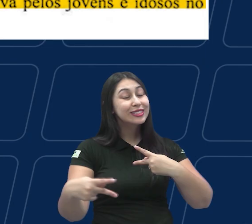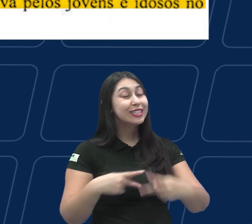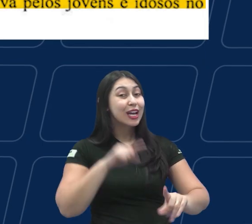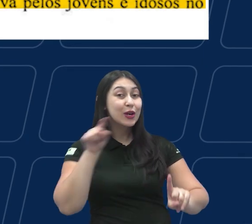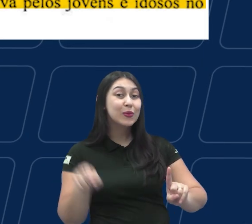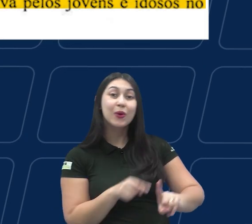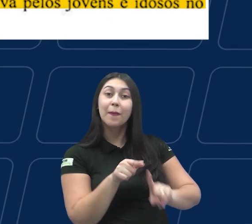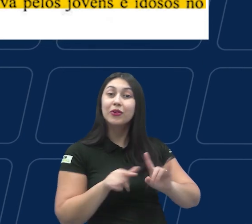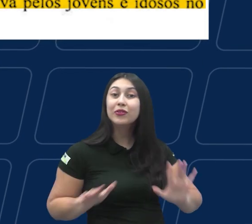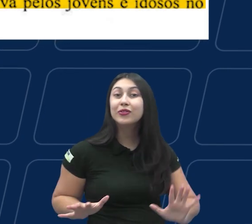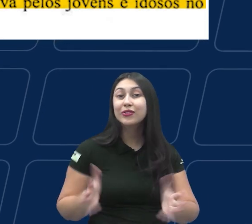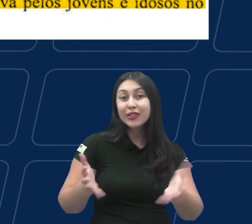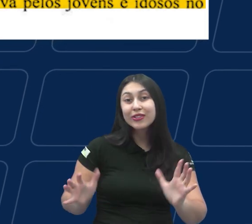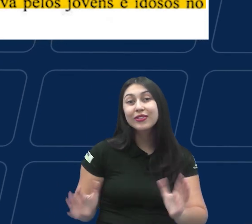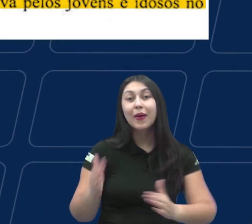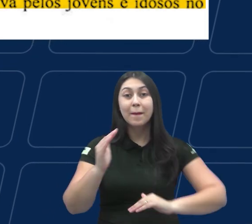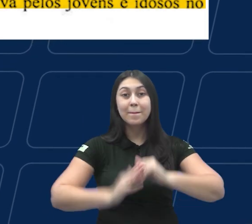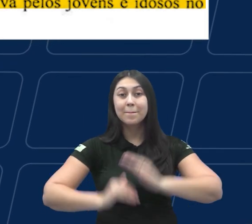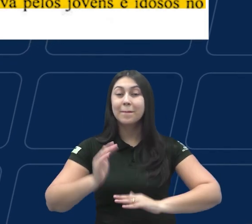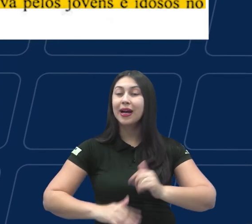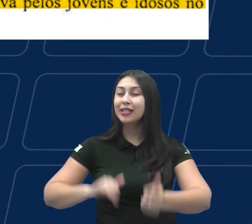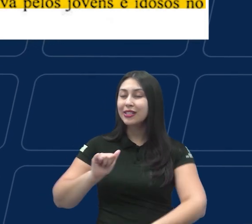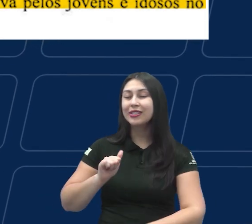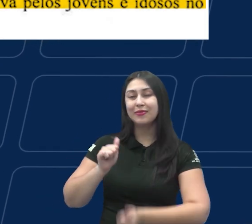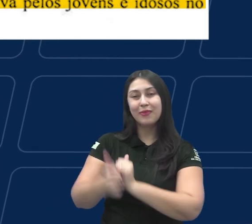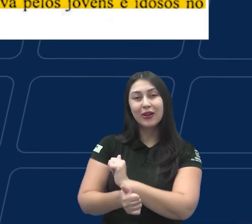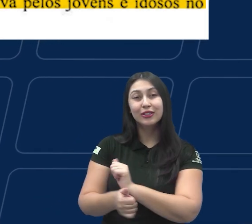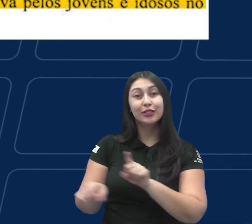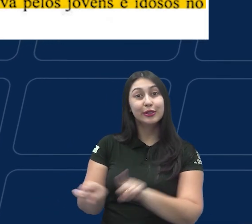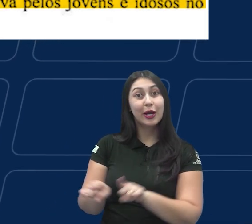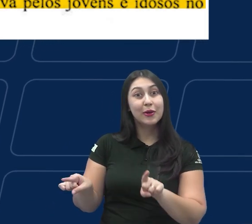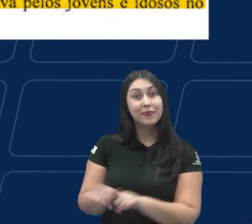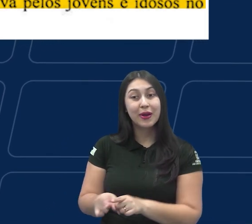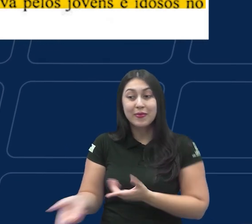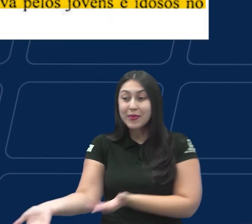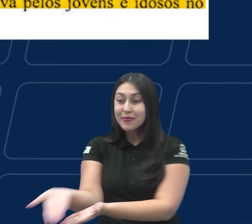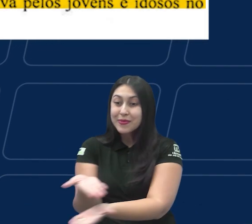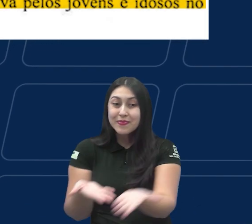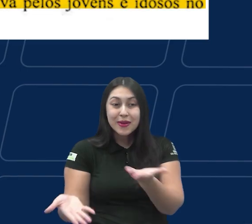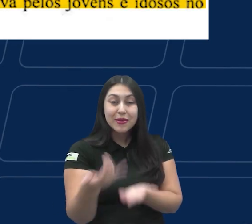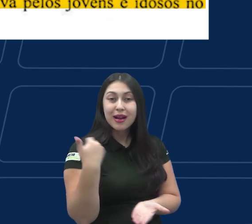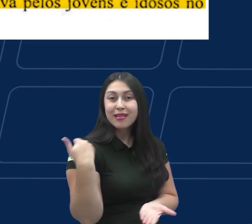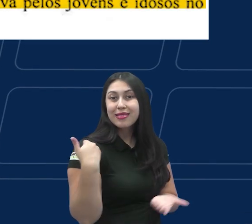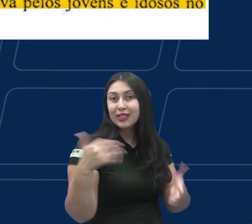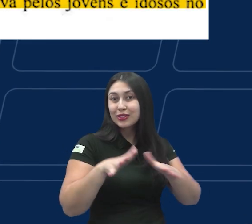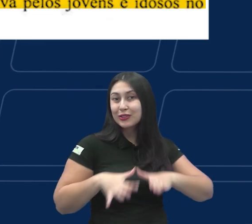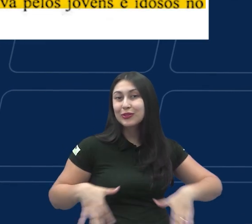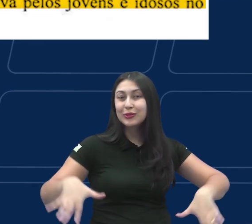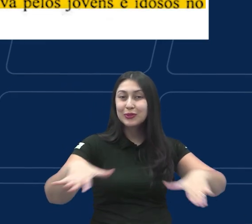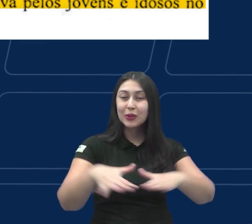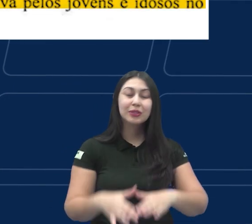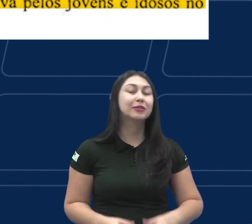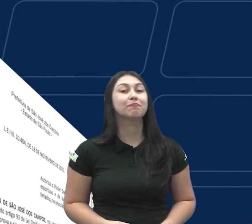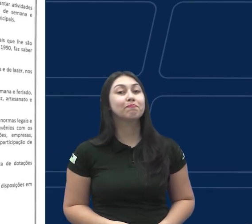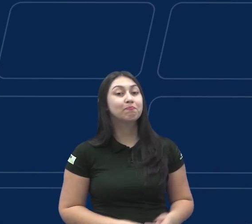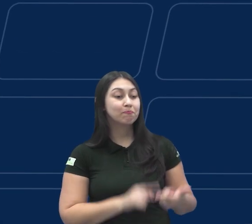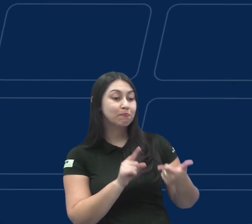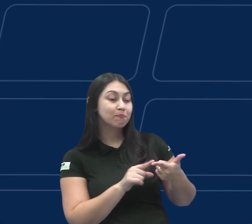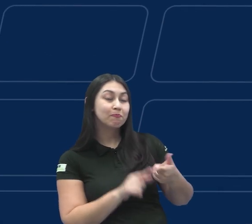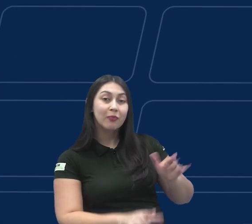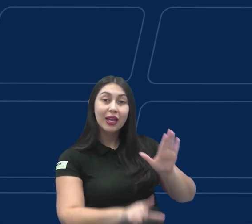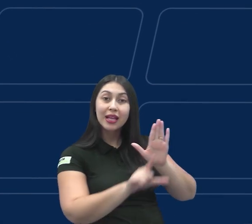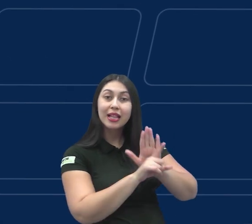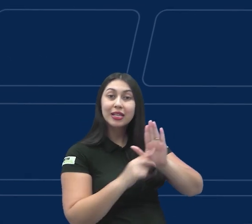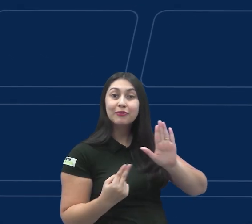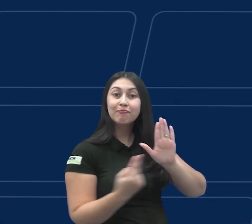cidade. A ideia é estimular a prática de atividades físicas e promover a integração entre todas as idades. Outra